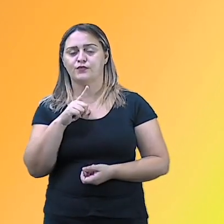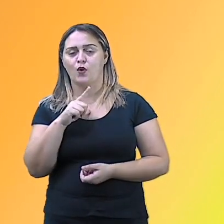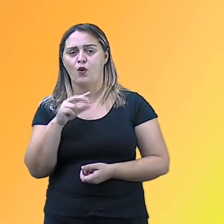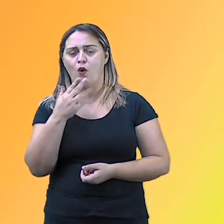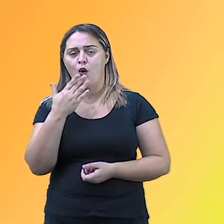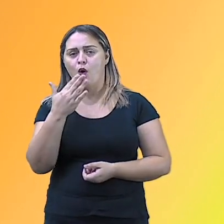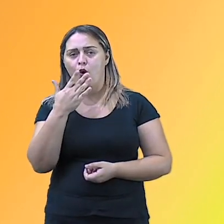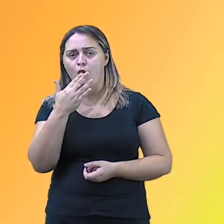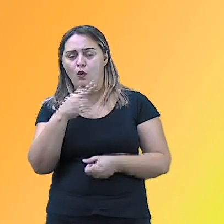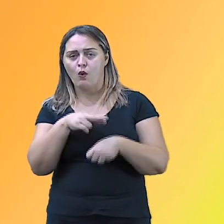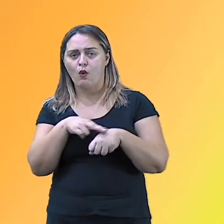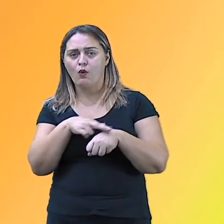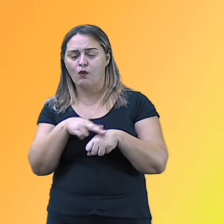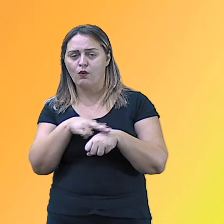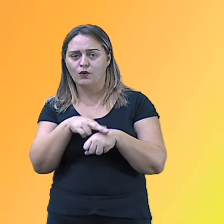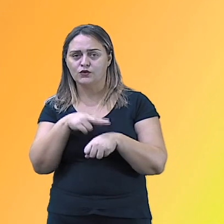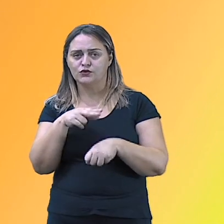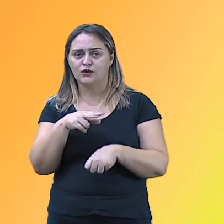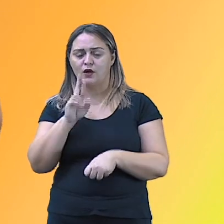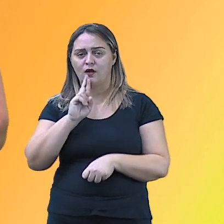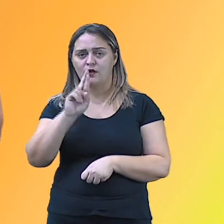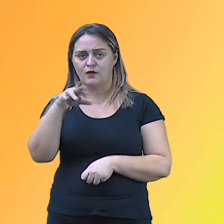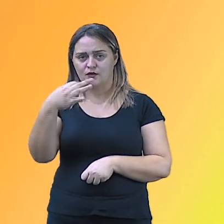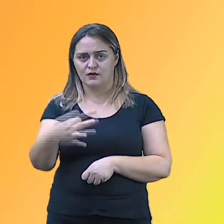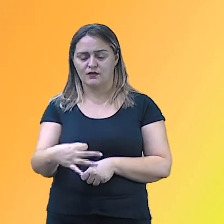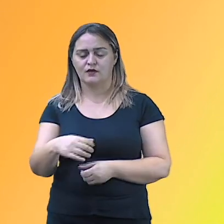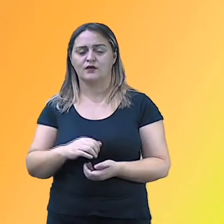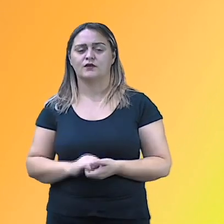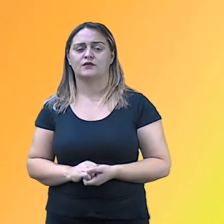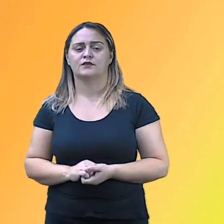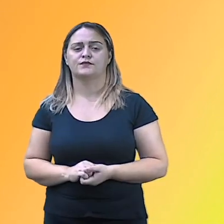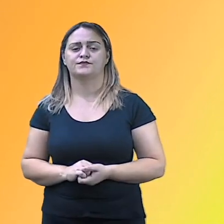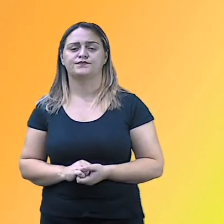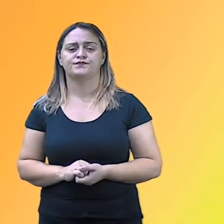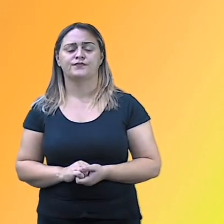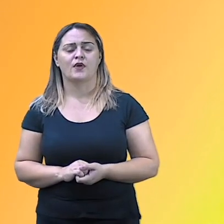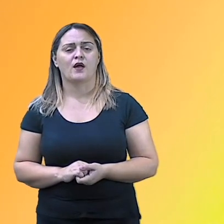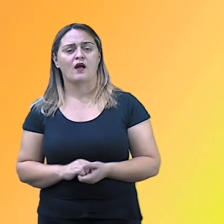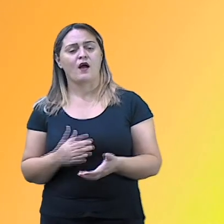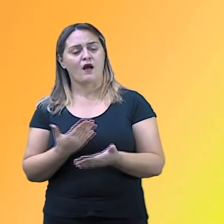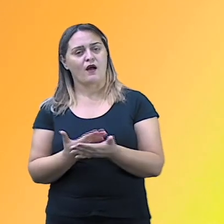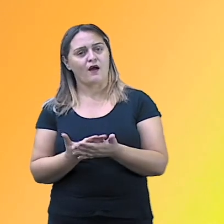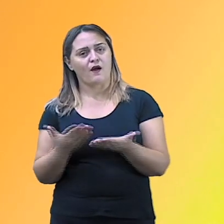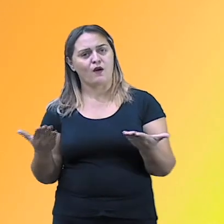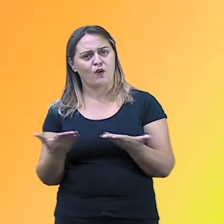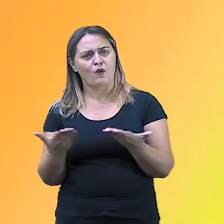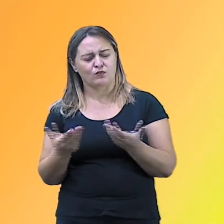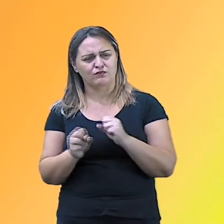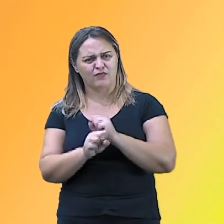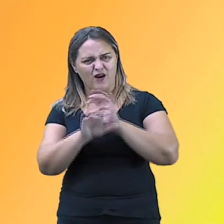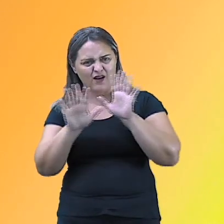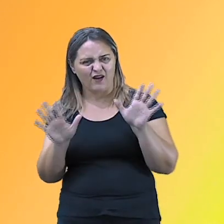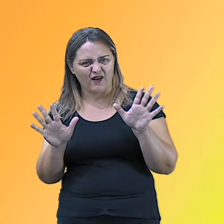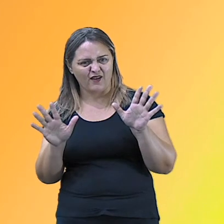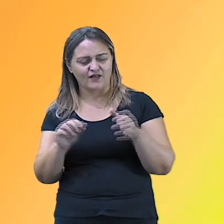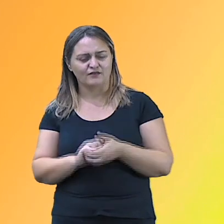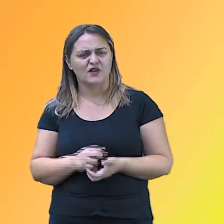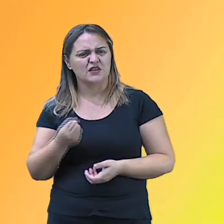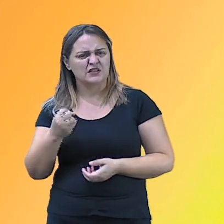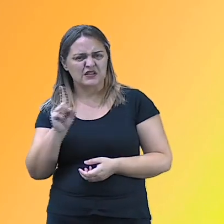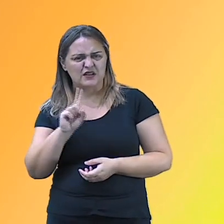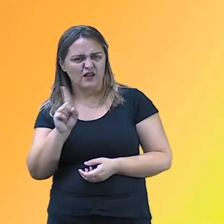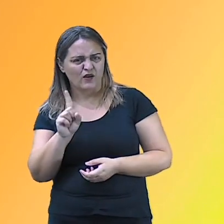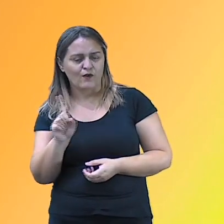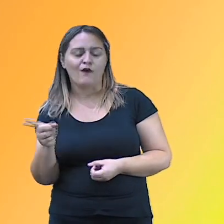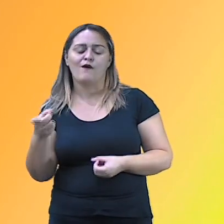que vocês possam observar, estudantes. Eu espero que a nossa aula tenha ficado esclarecida. Se não,